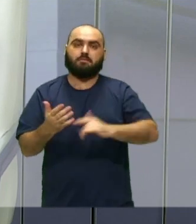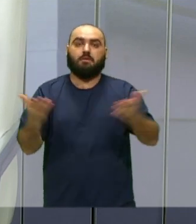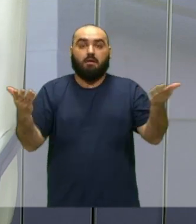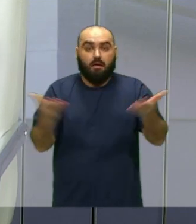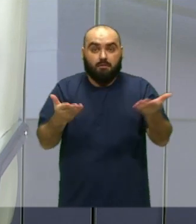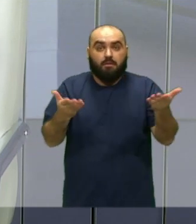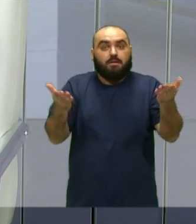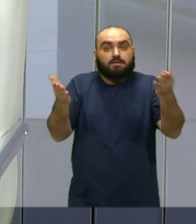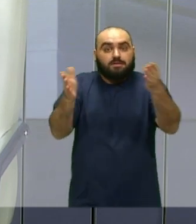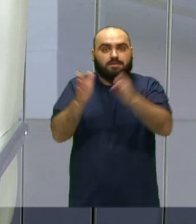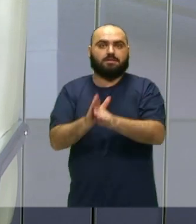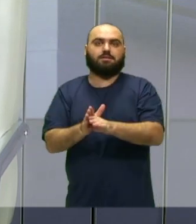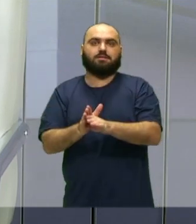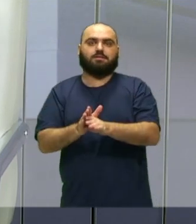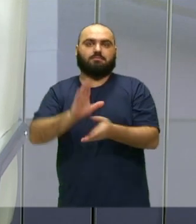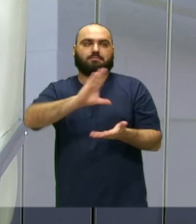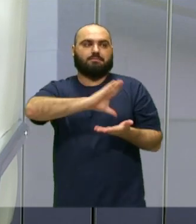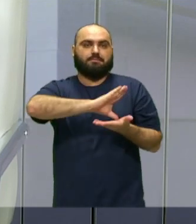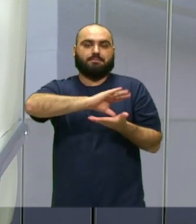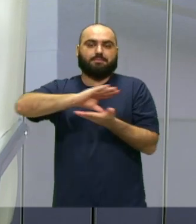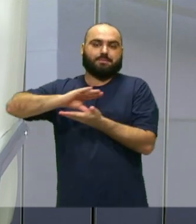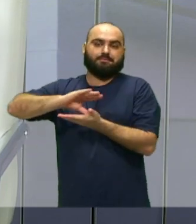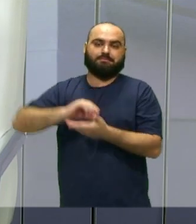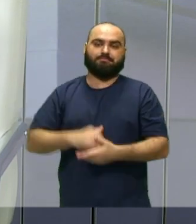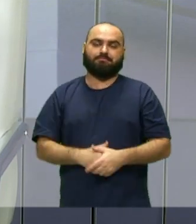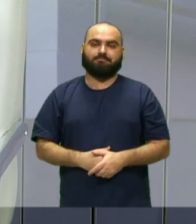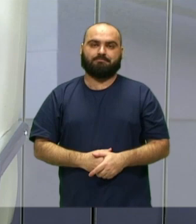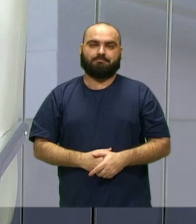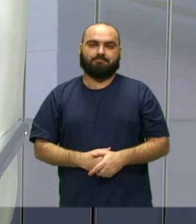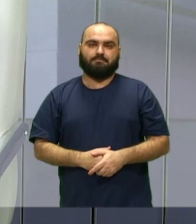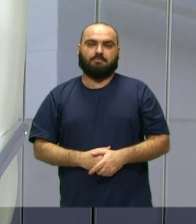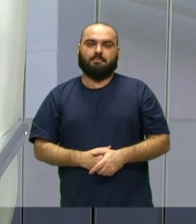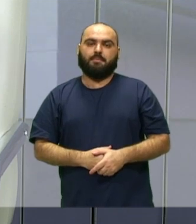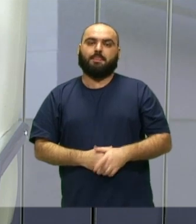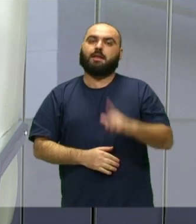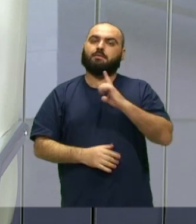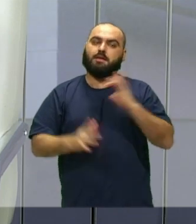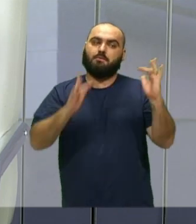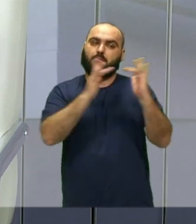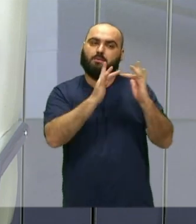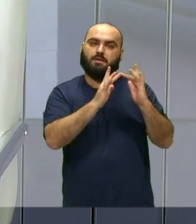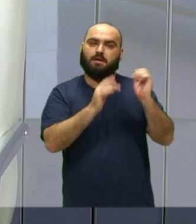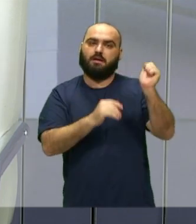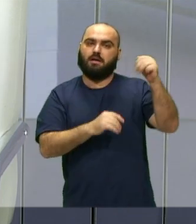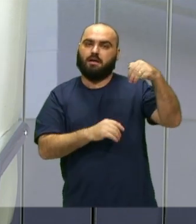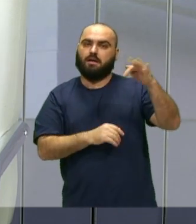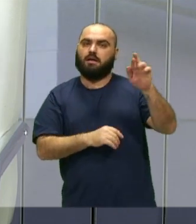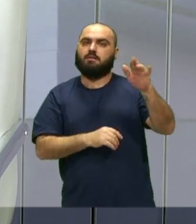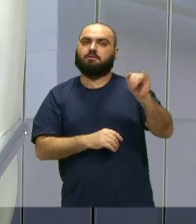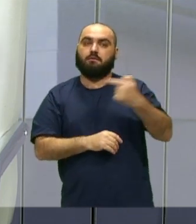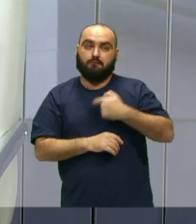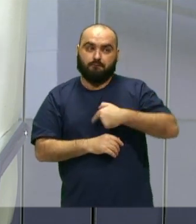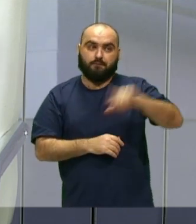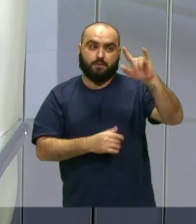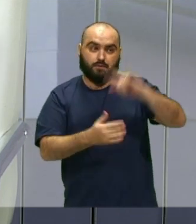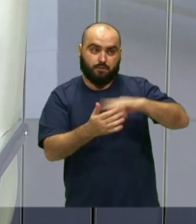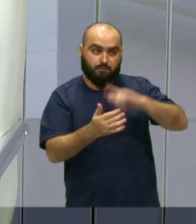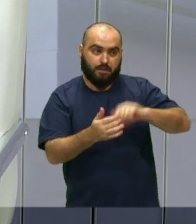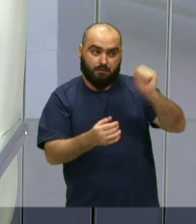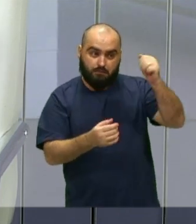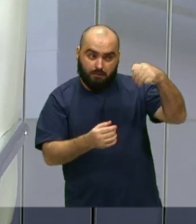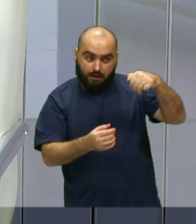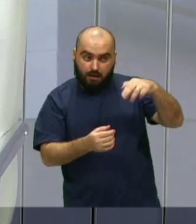veio a regata. E isso tem um envolvimento com a ANFRE. Fui pegar a documentação na ANFRE, fiquei